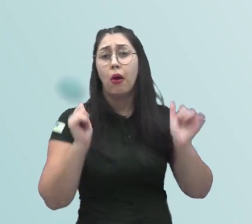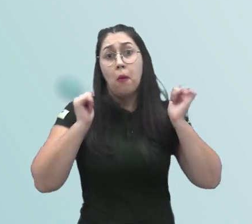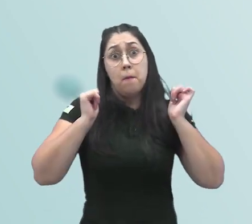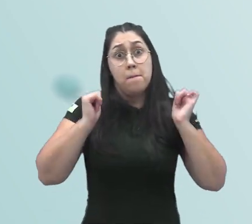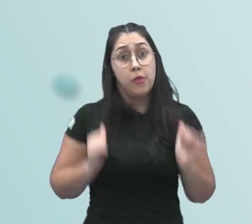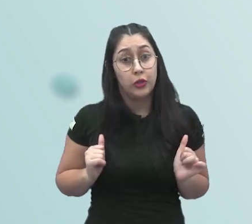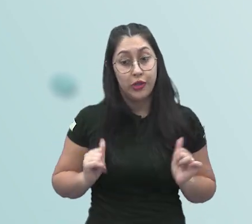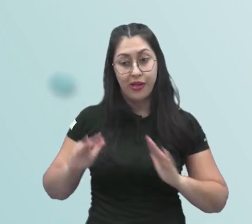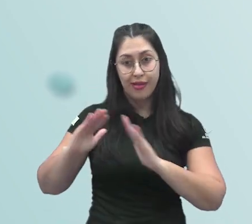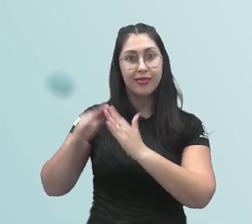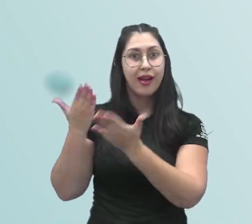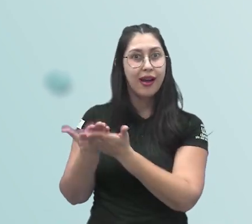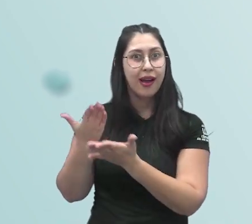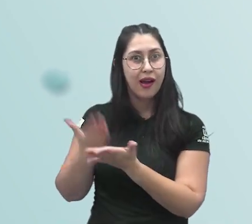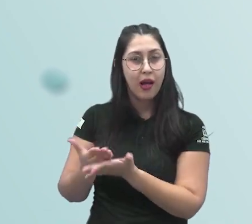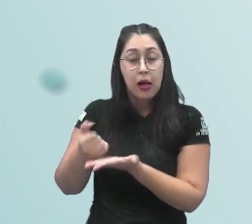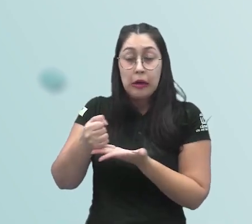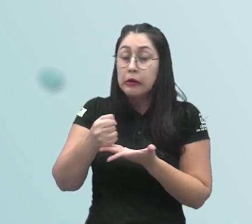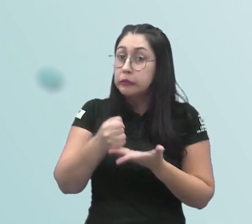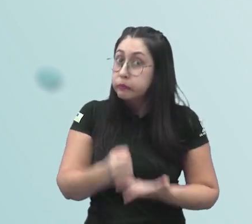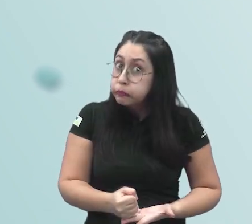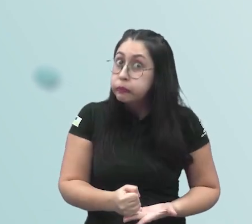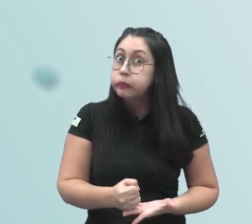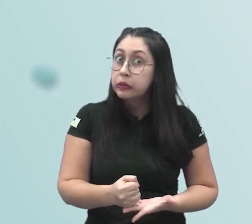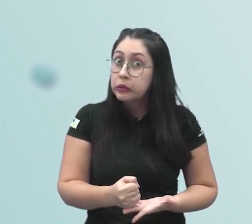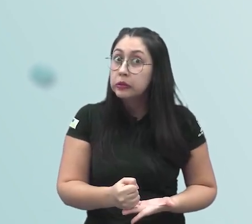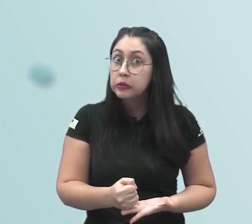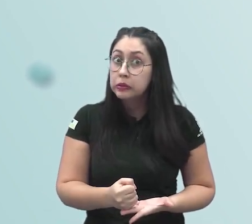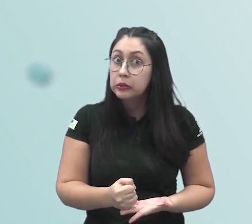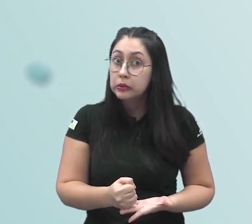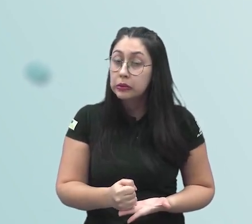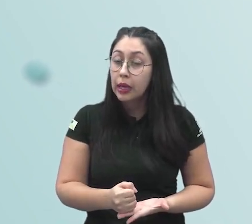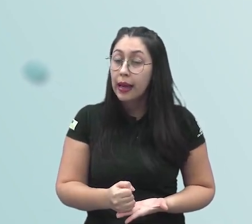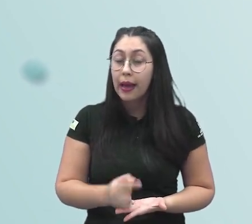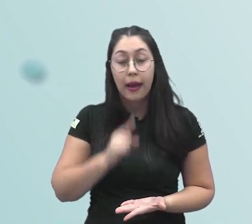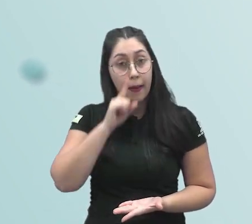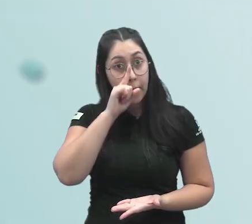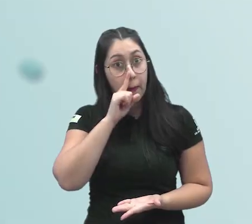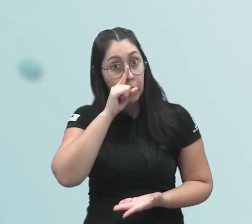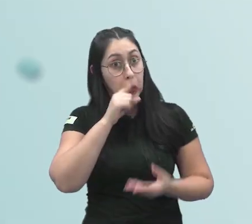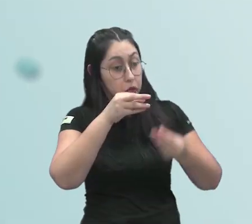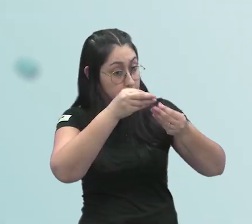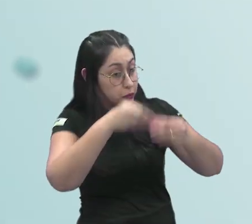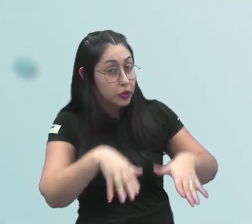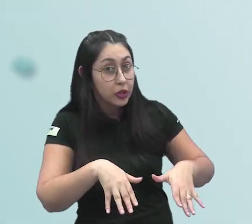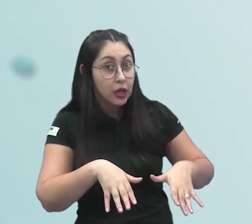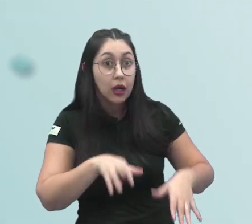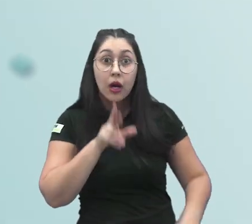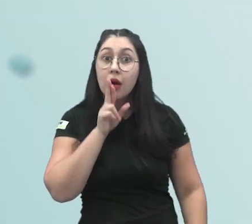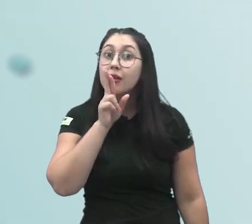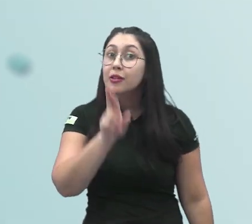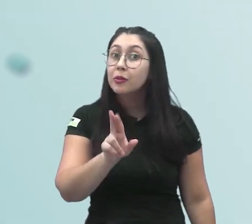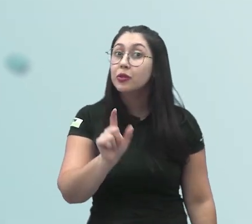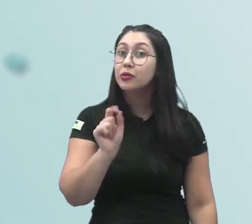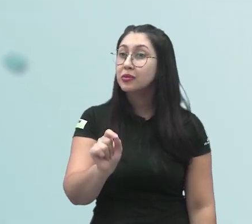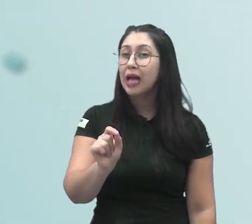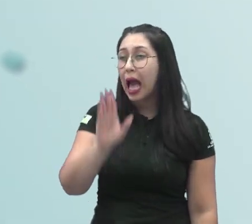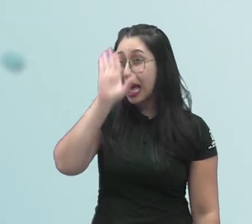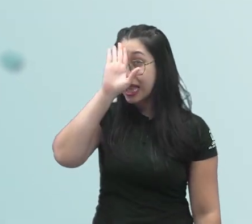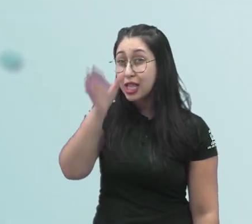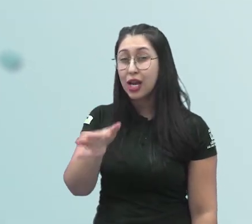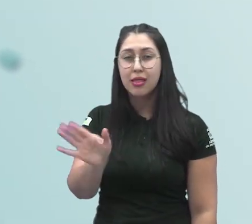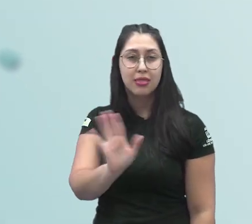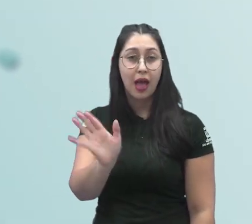sobre mochila escolar, se o excesso de peso na mochila da criança pode causar algum problema. A resposta é que